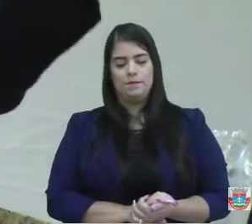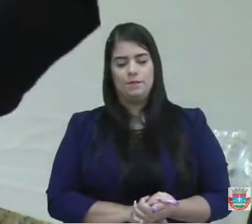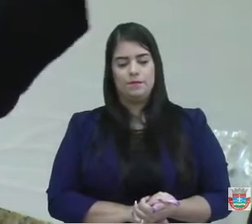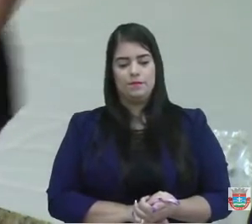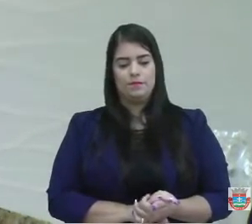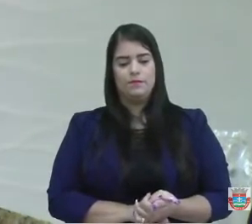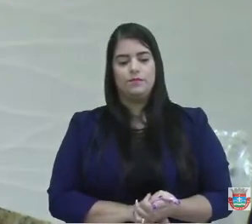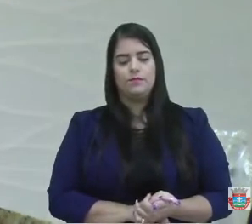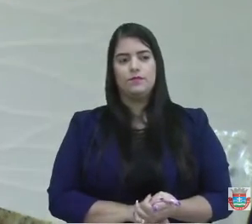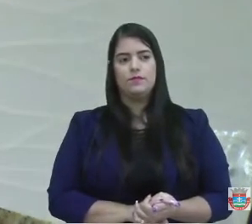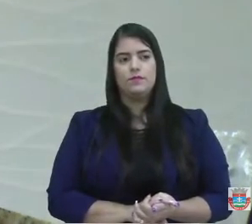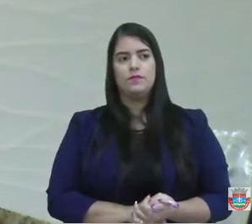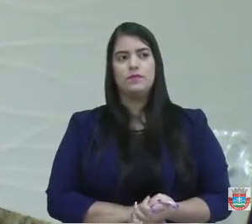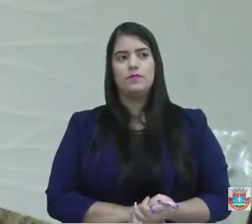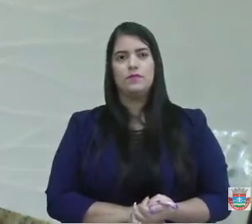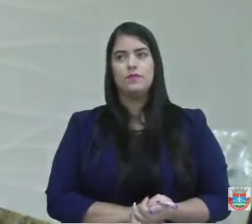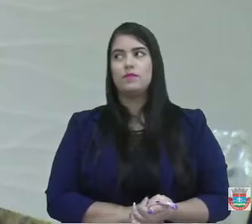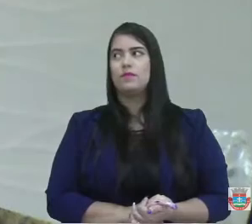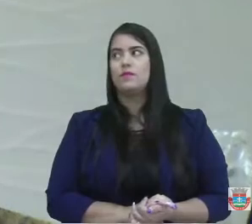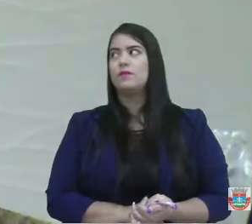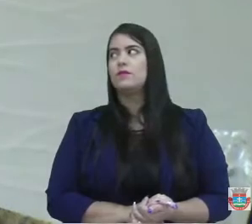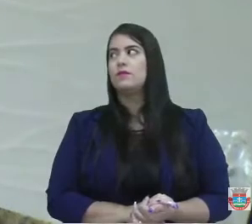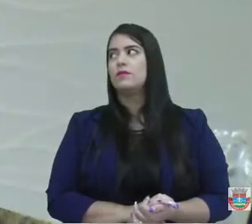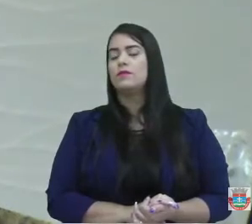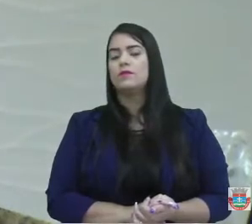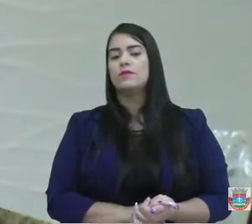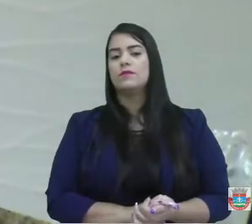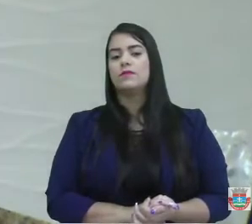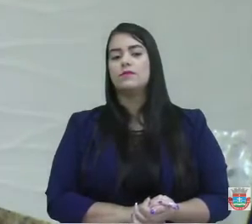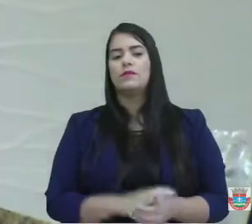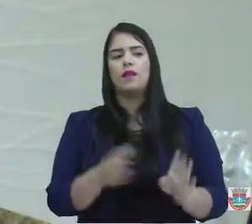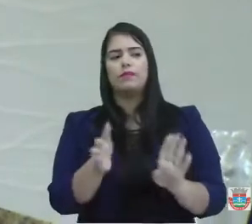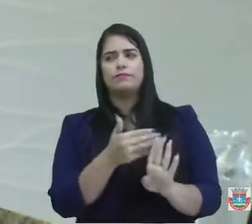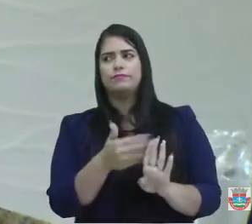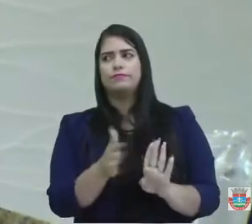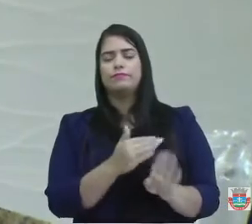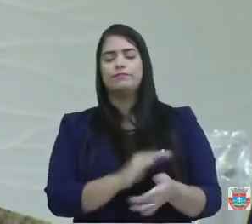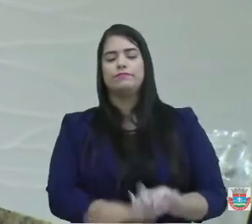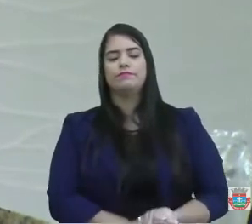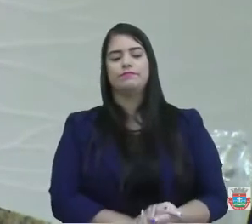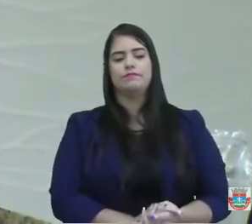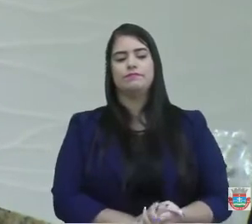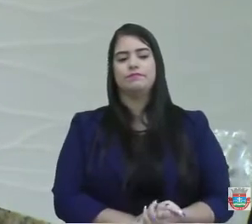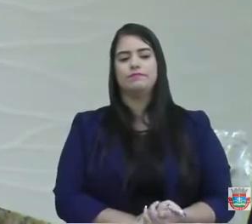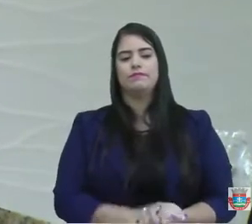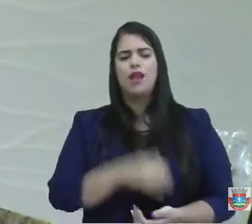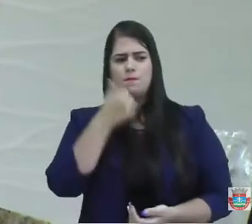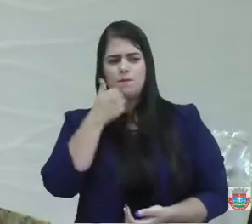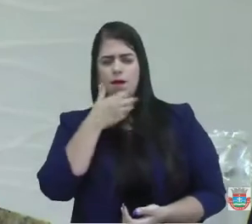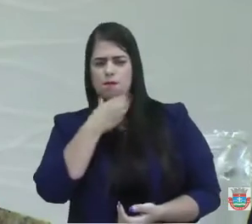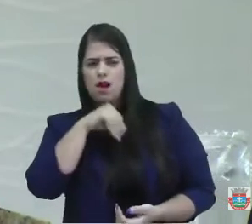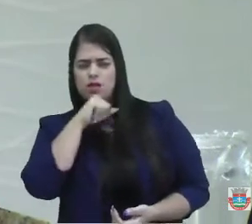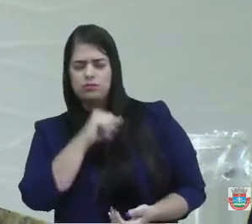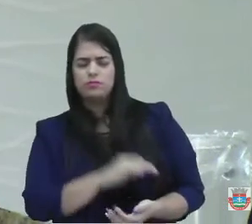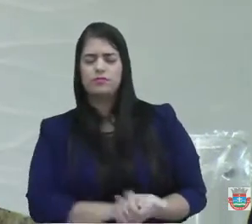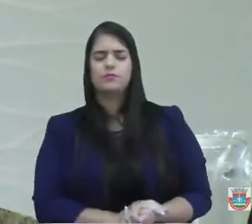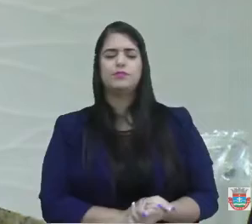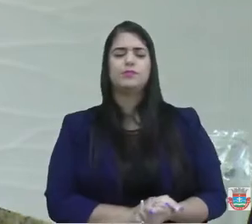dos pais, e dê uma cipuada assim no meio do, do taitelo para ele embolar. Agora manda